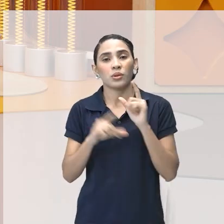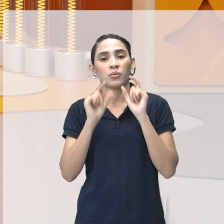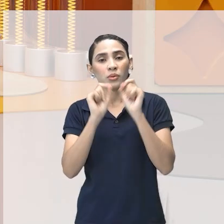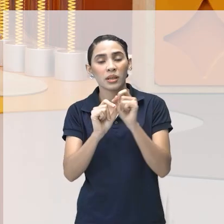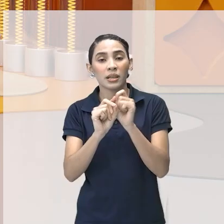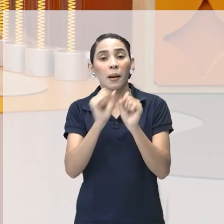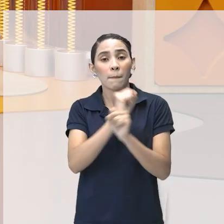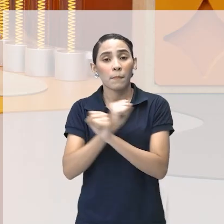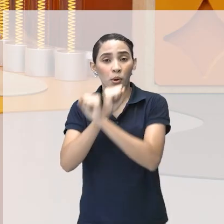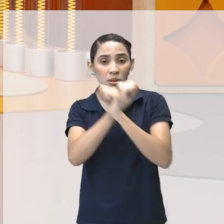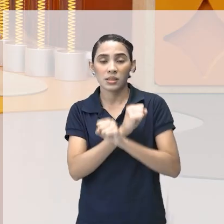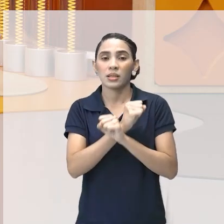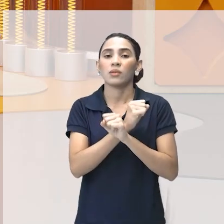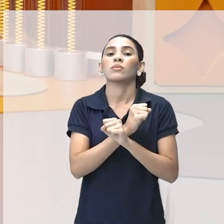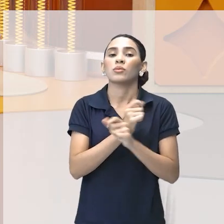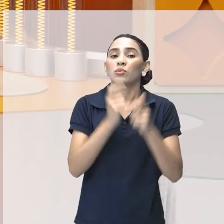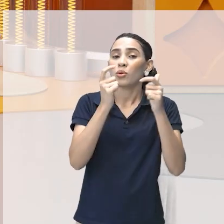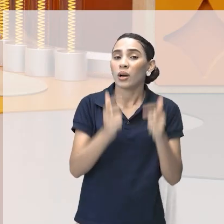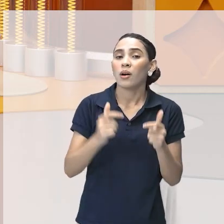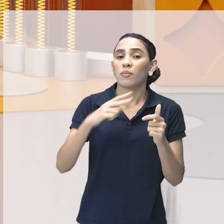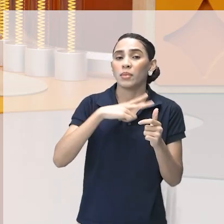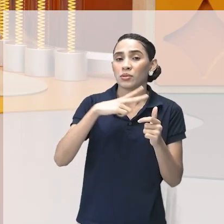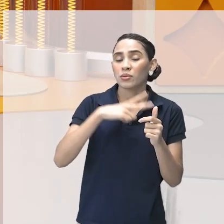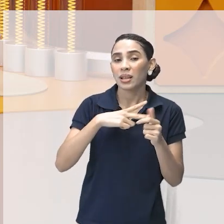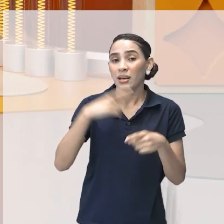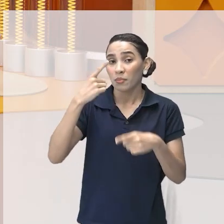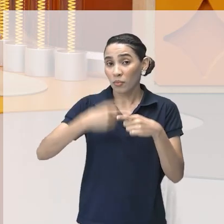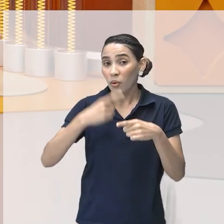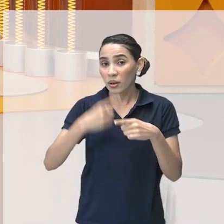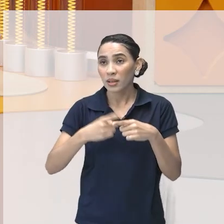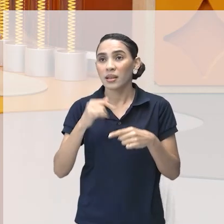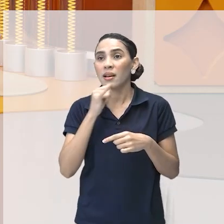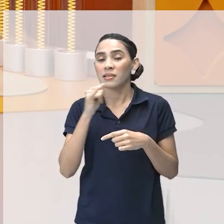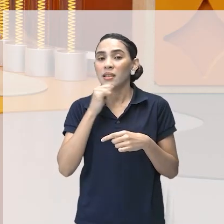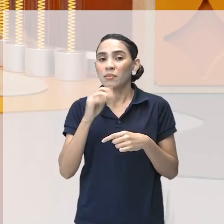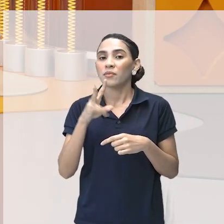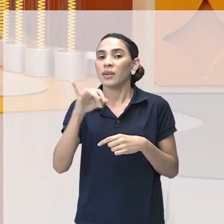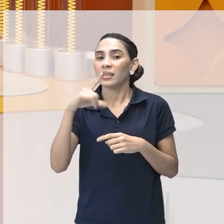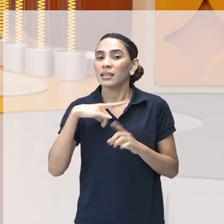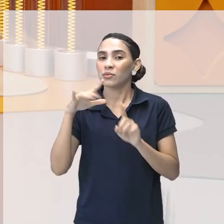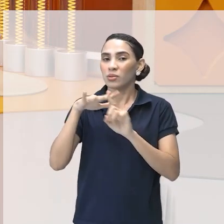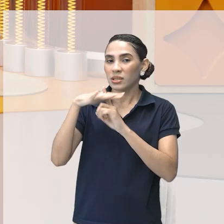a proteção da propriedade privada, porque de uma parte nós temos o